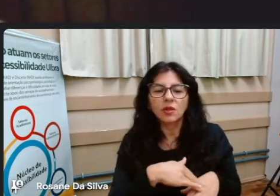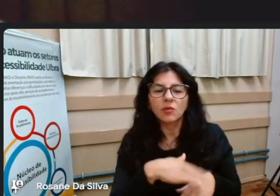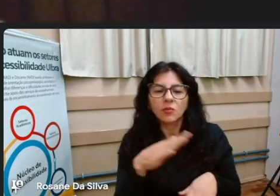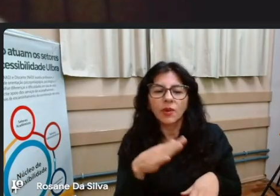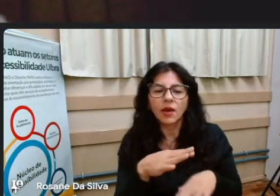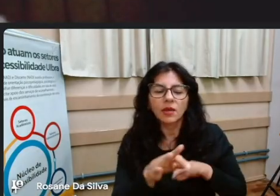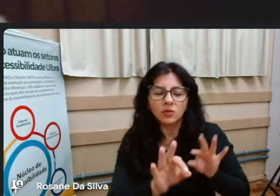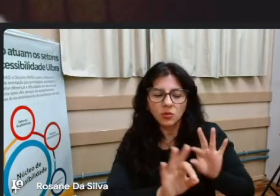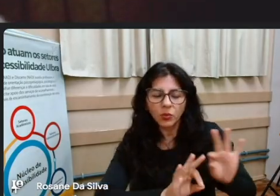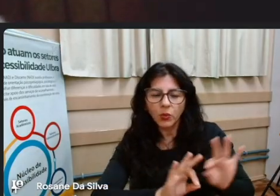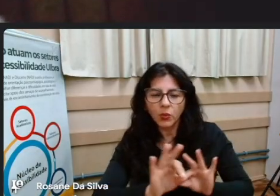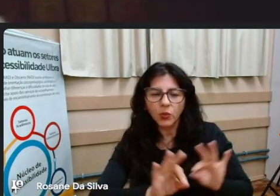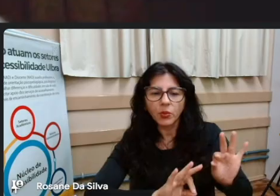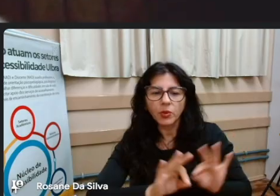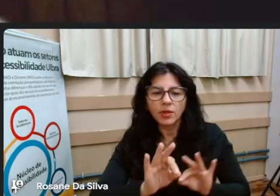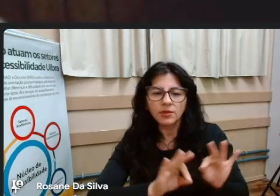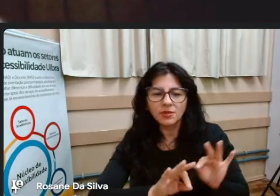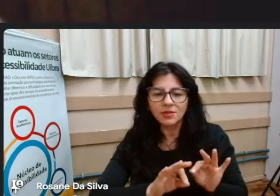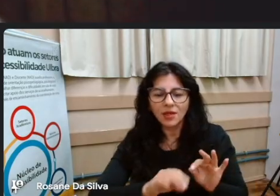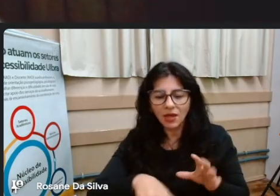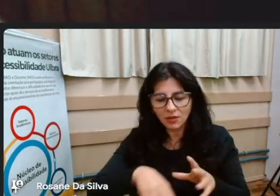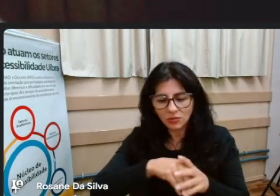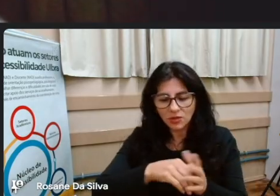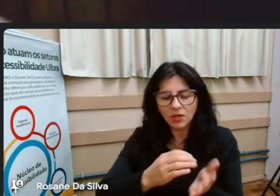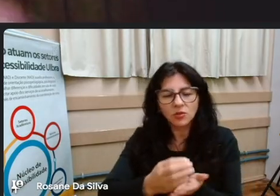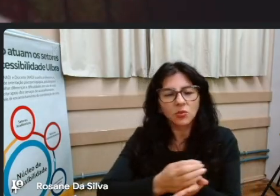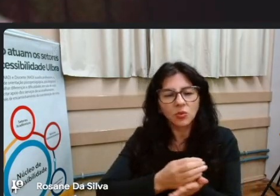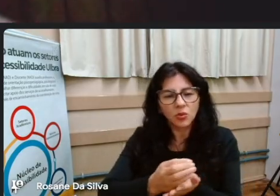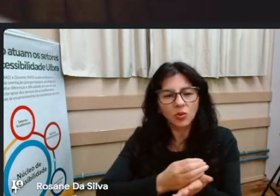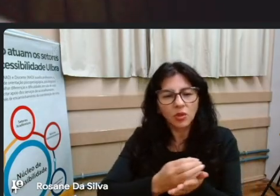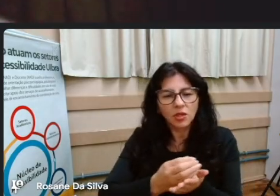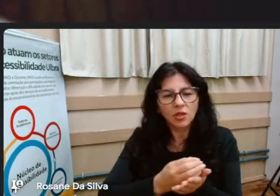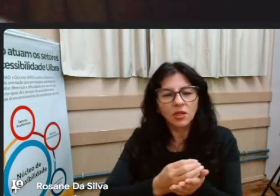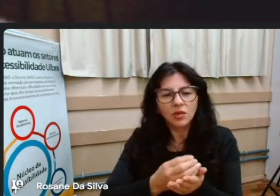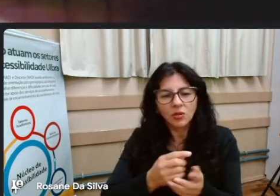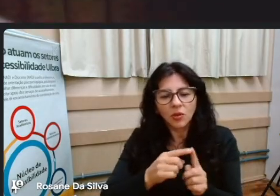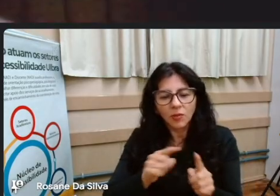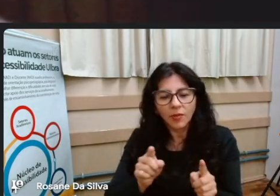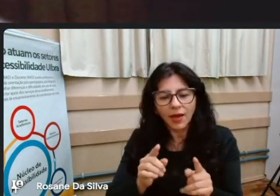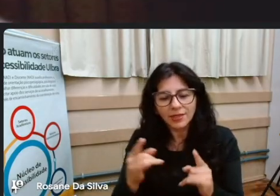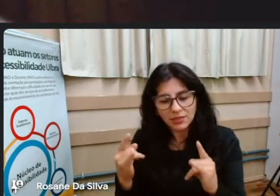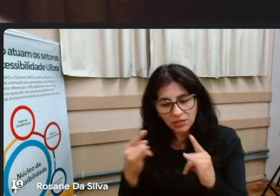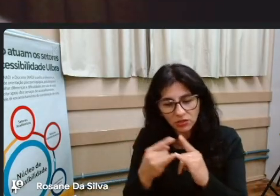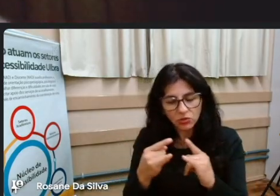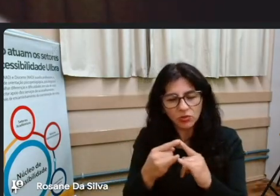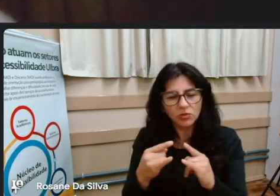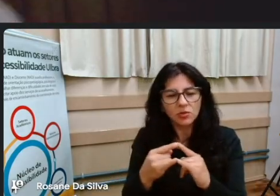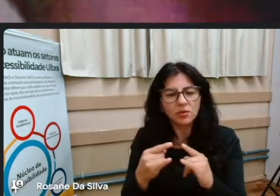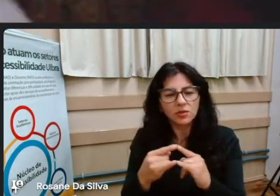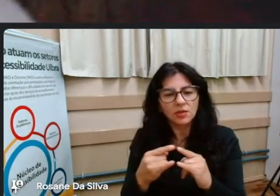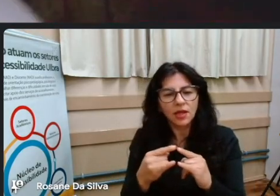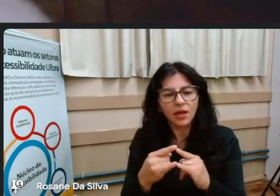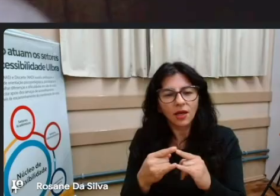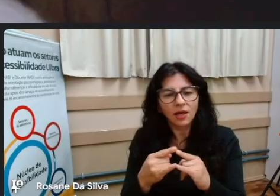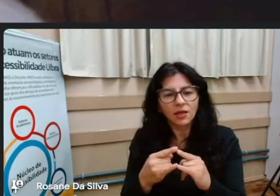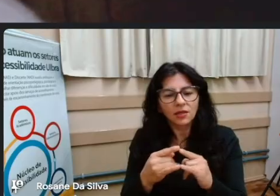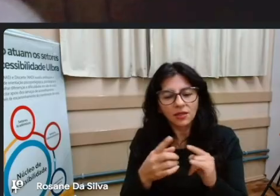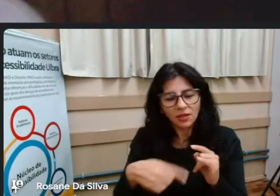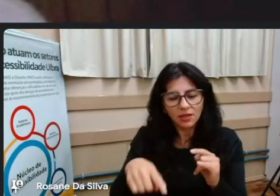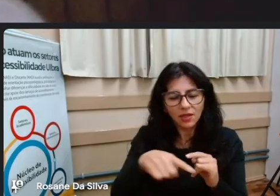introduzir de uma forma mais eh organizada não é nos currículos mais digamos assim